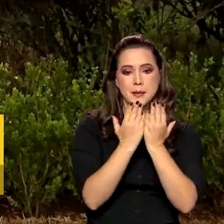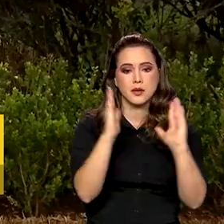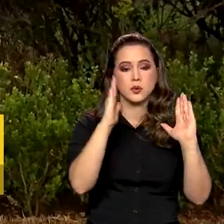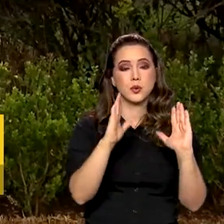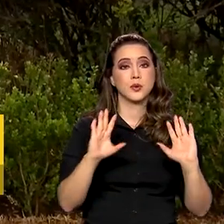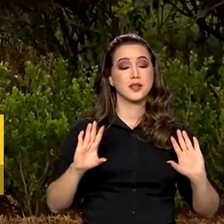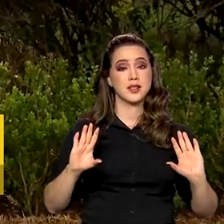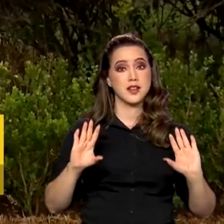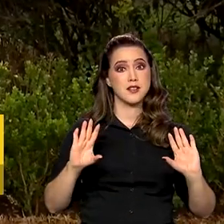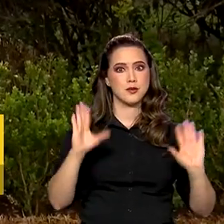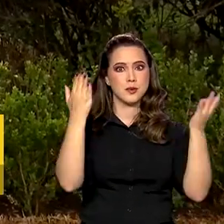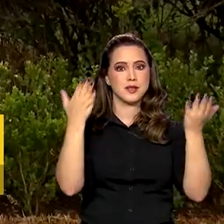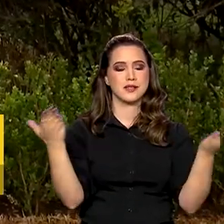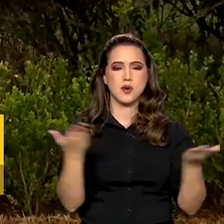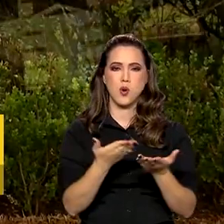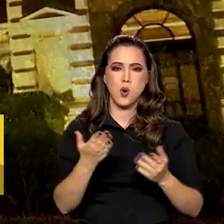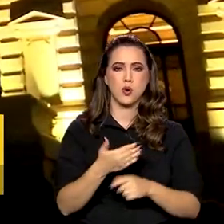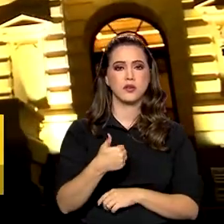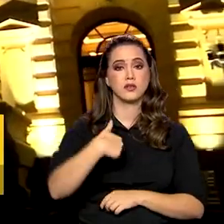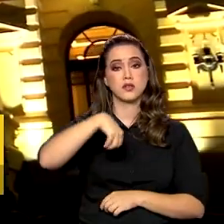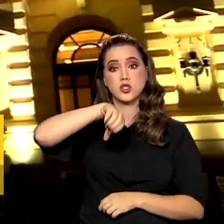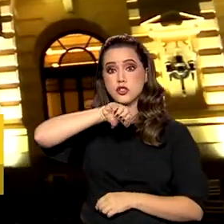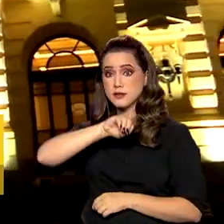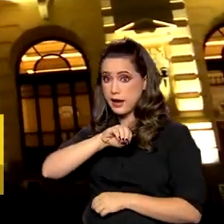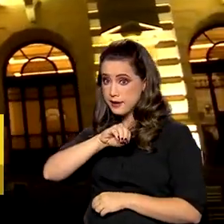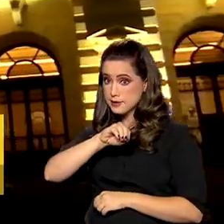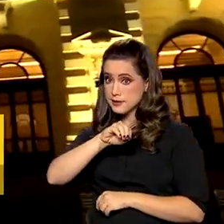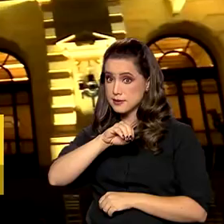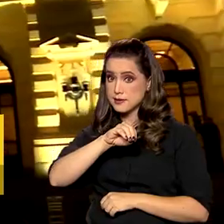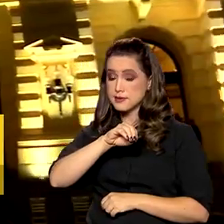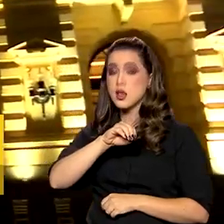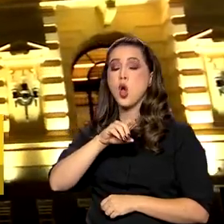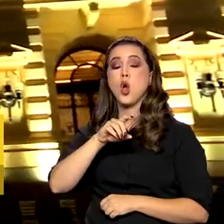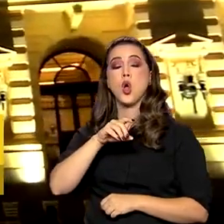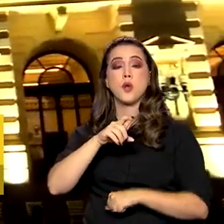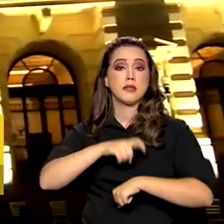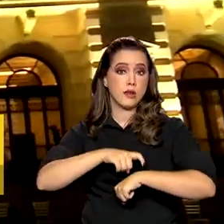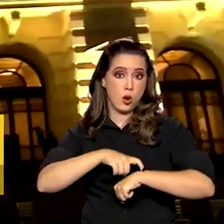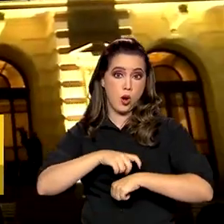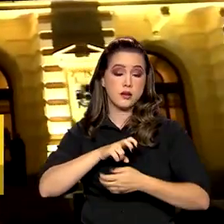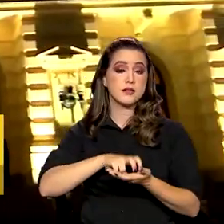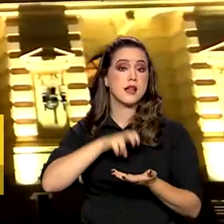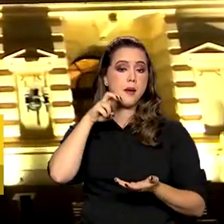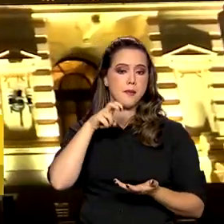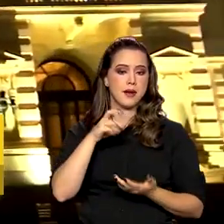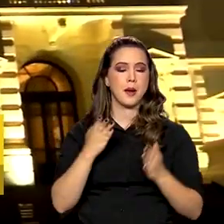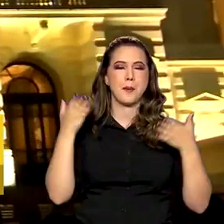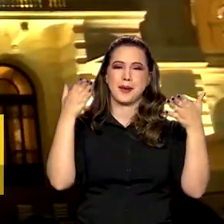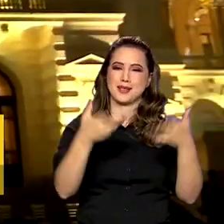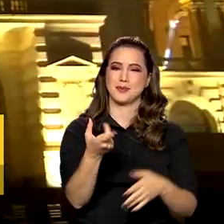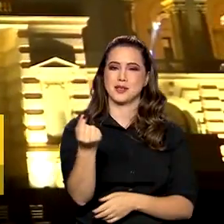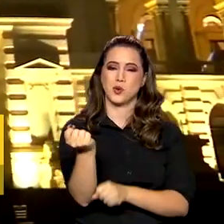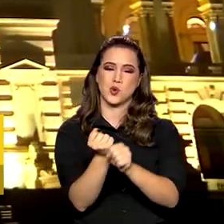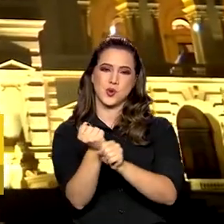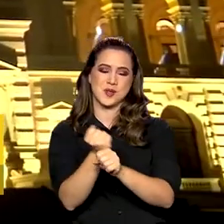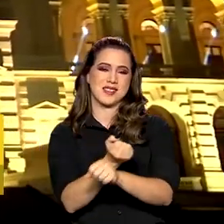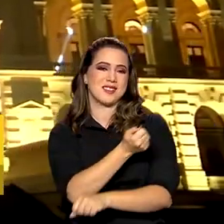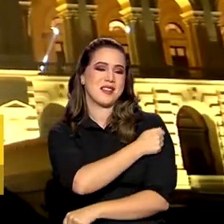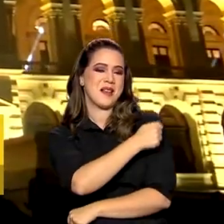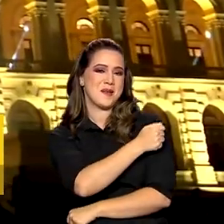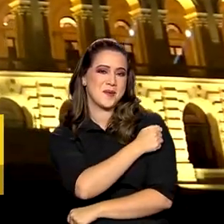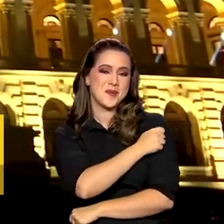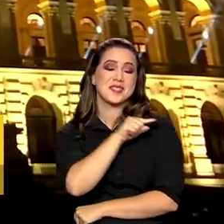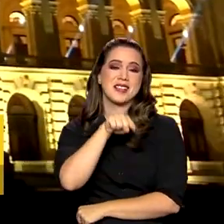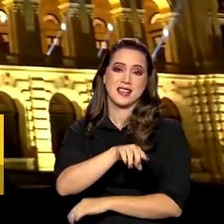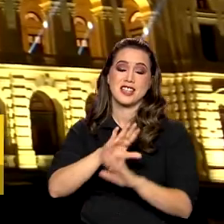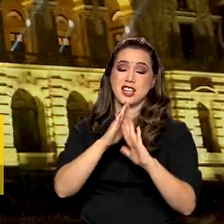acontece hoje por volta de 10 horas da manhã, com a participação de 200 alunos de escolas públicas aqui da capital